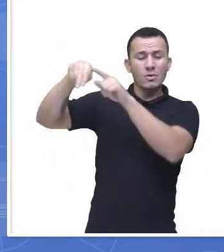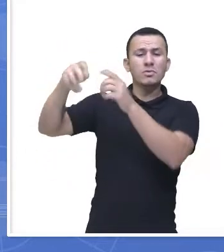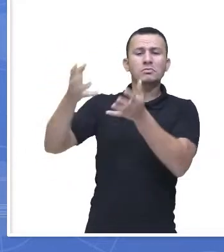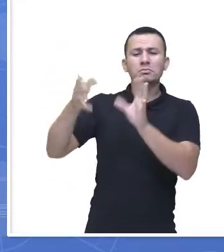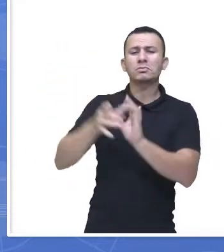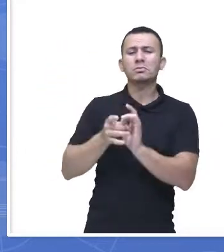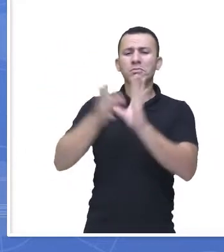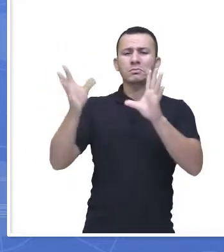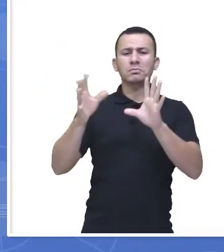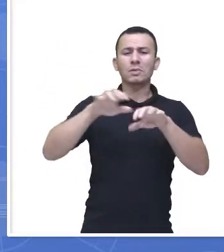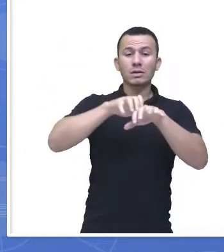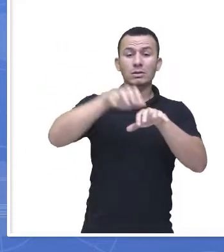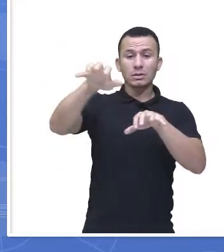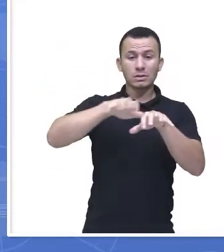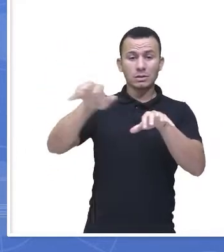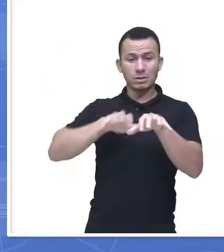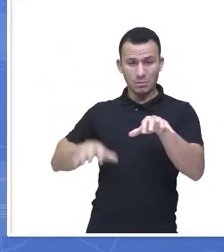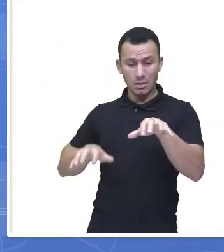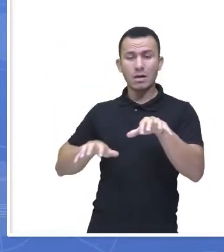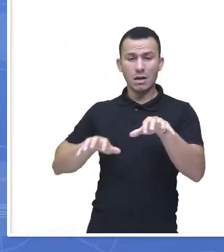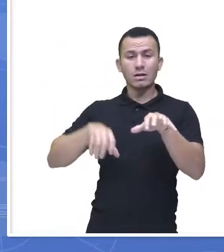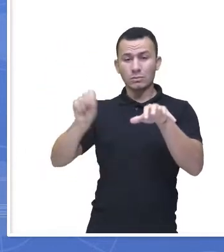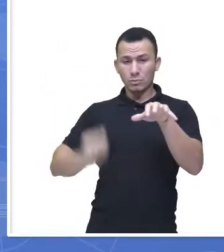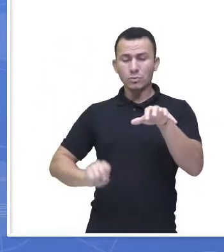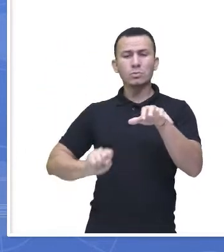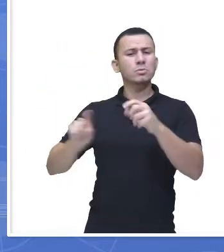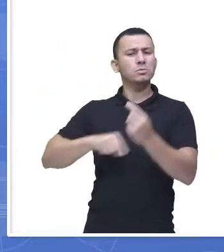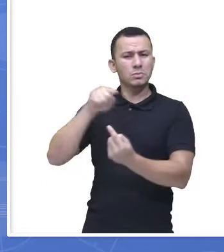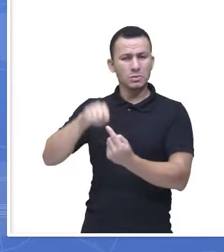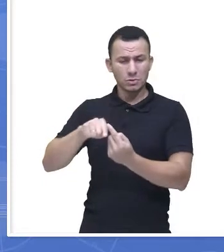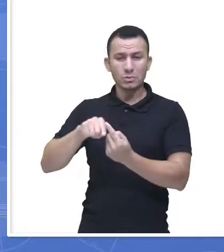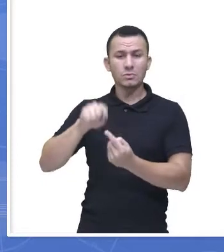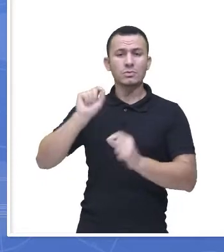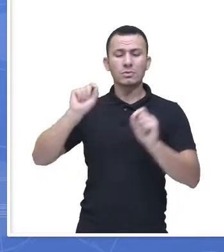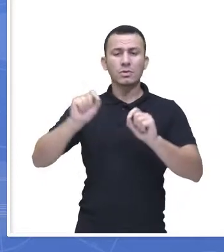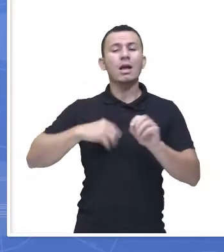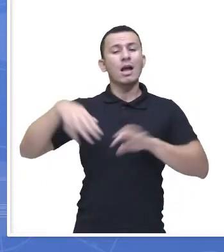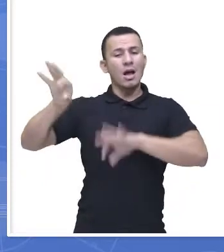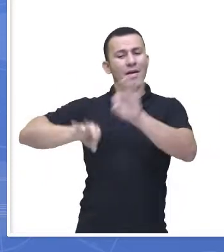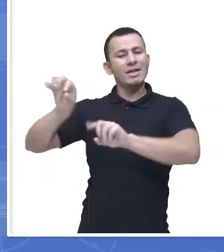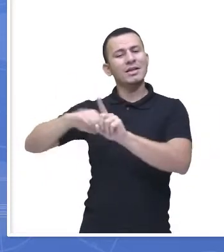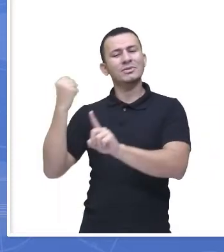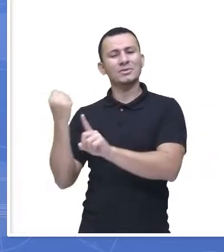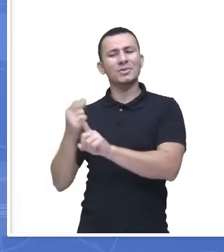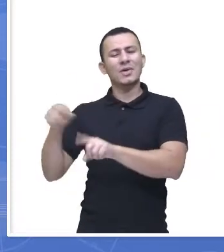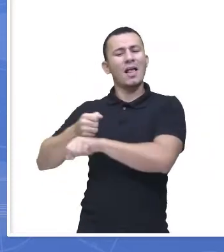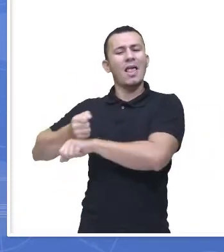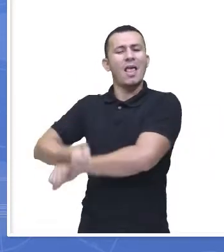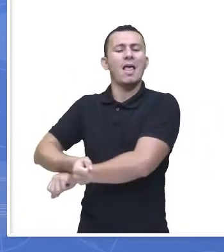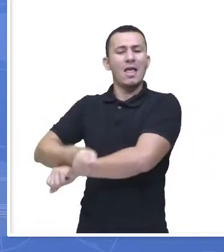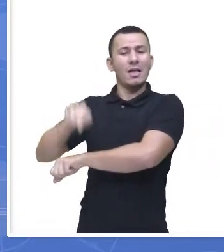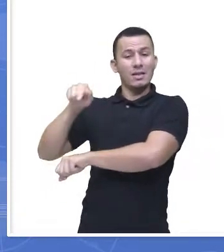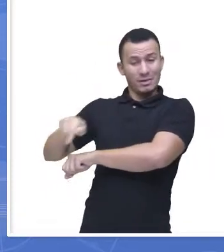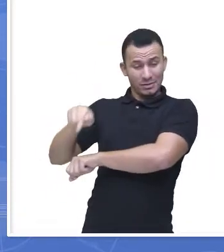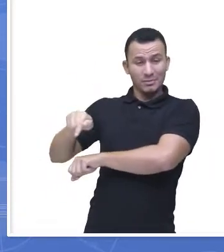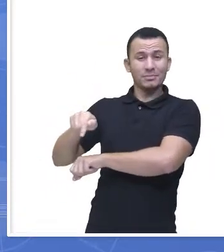das colônias do Sul em função dos entraves que a organização social escravista